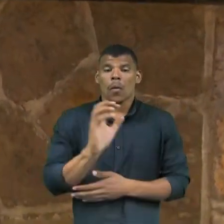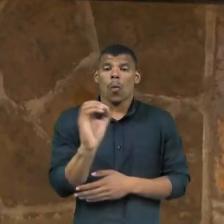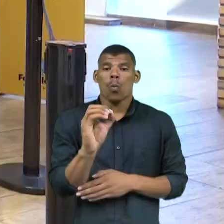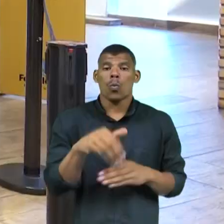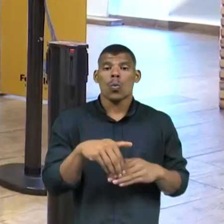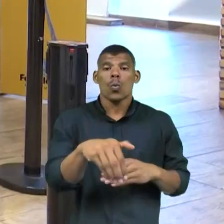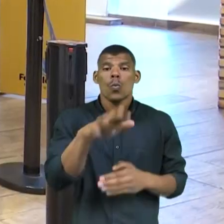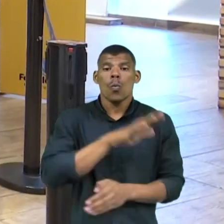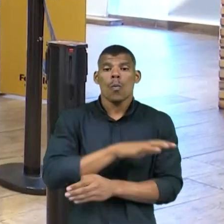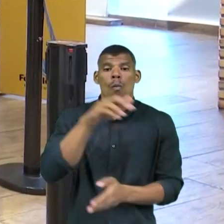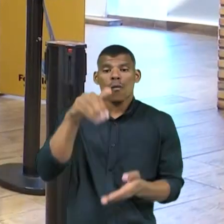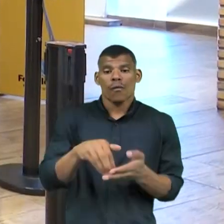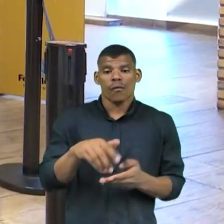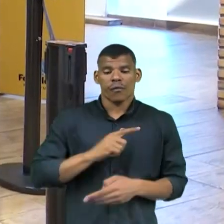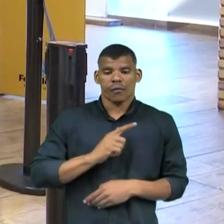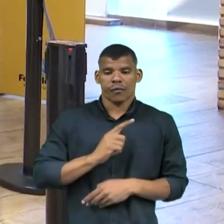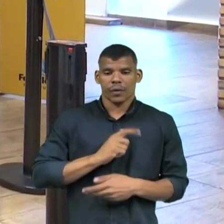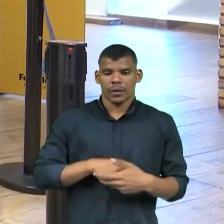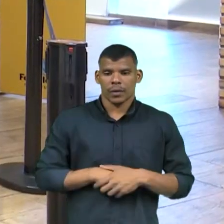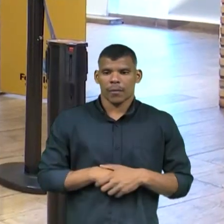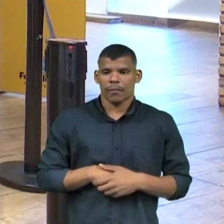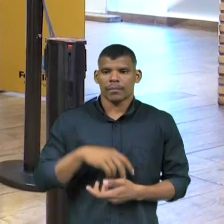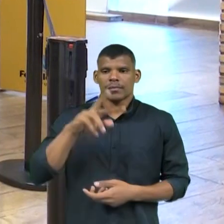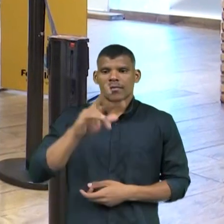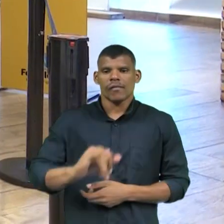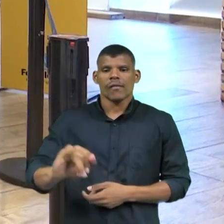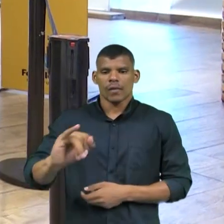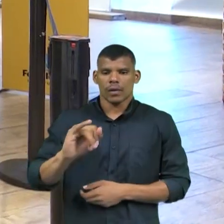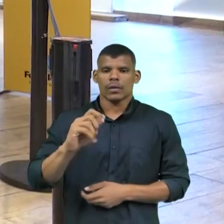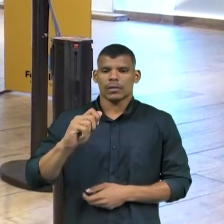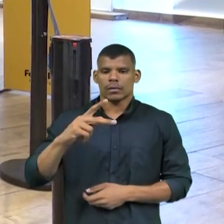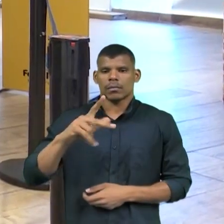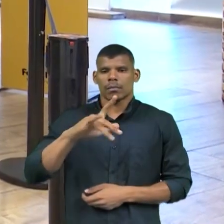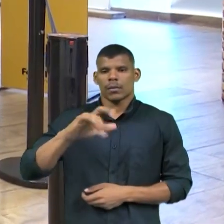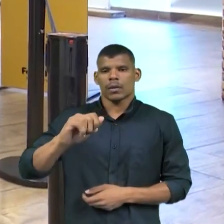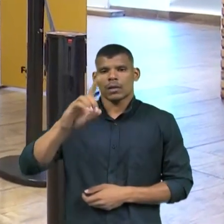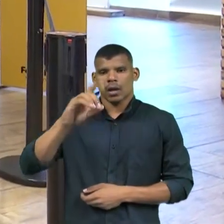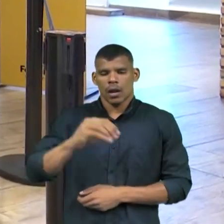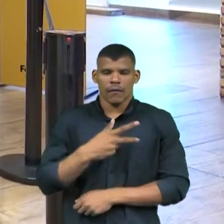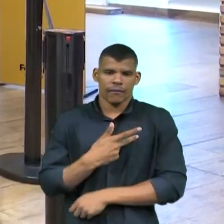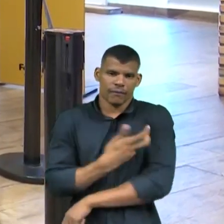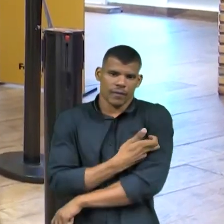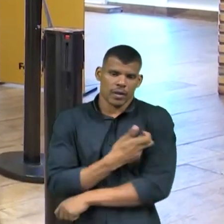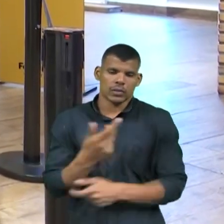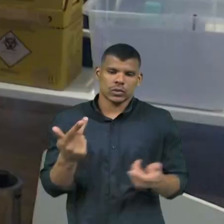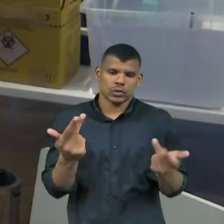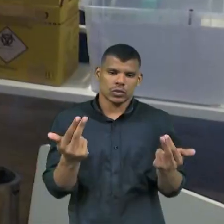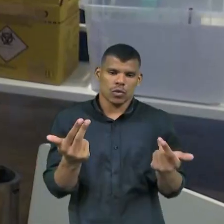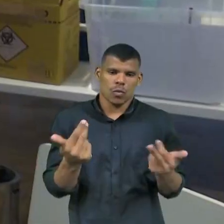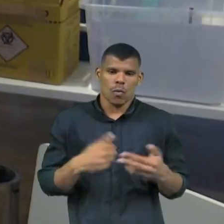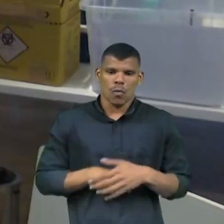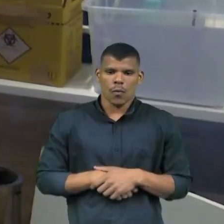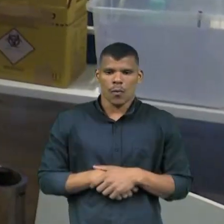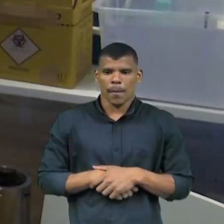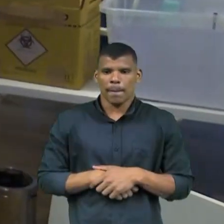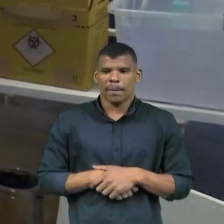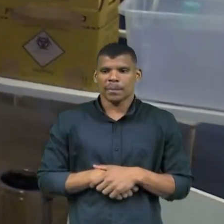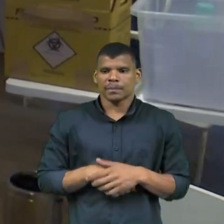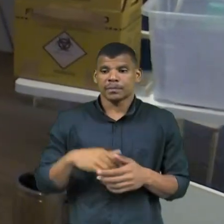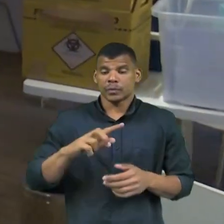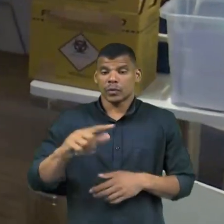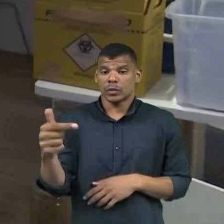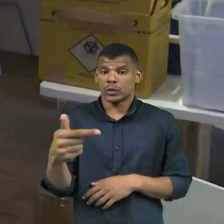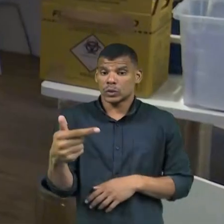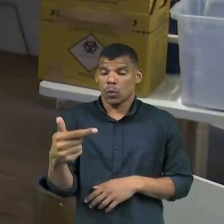Vigilância Sanitária e pode ser aplicada simultaneamente com as demais vacinas do calendário nacional de vacinação. Para receber a segunda dose,